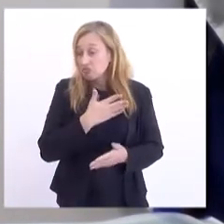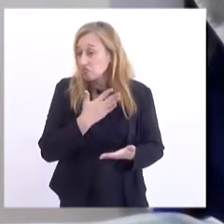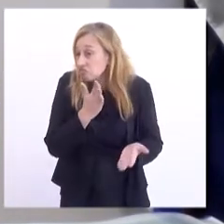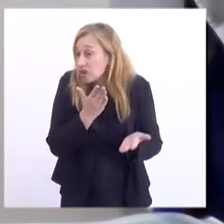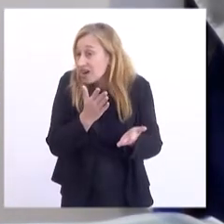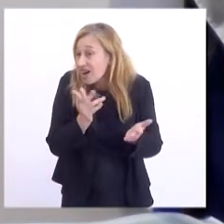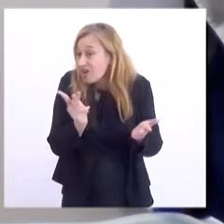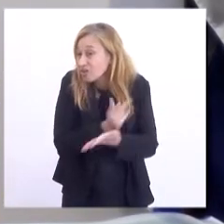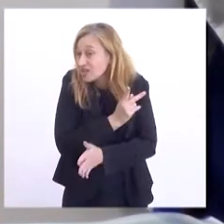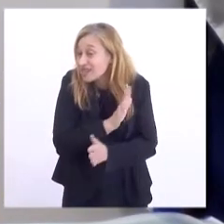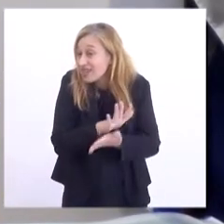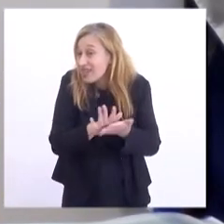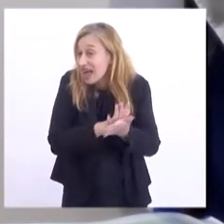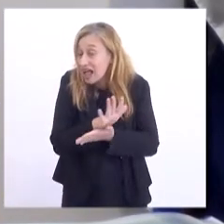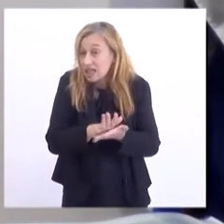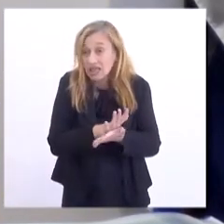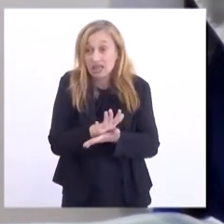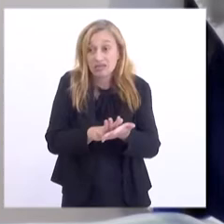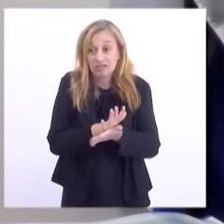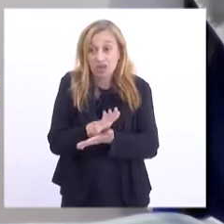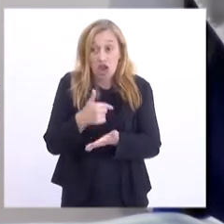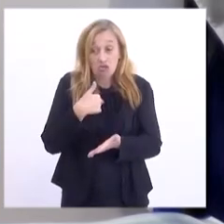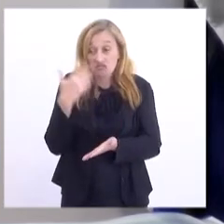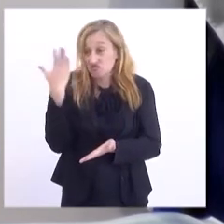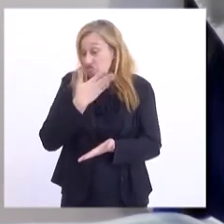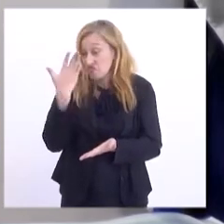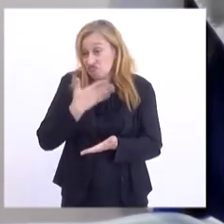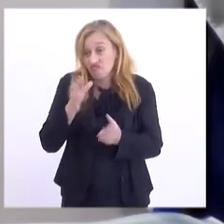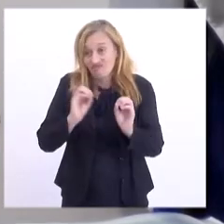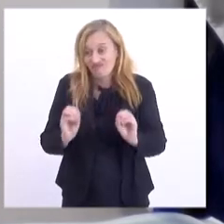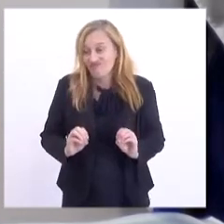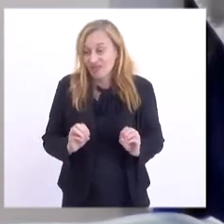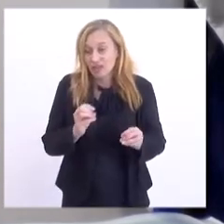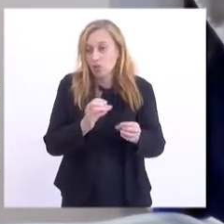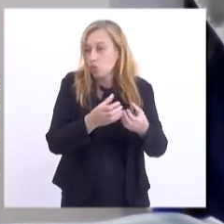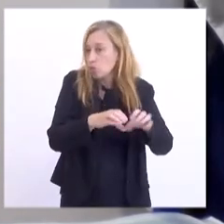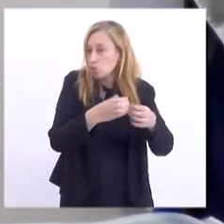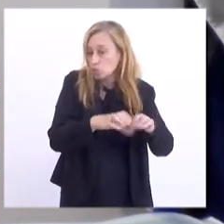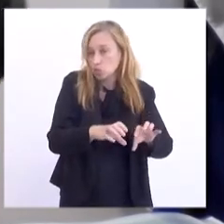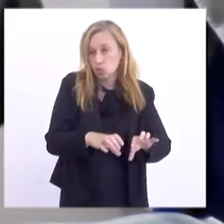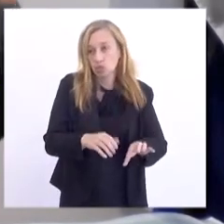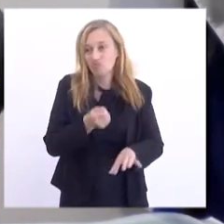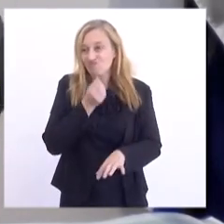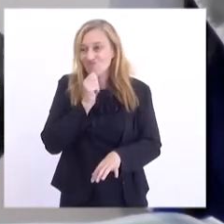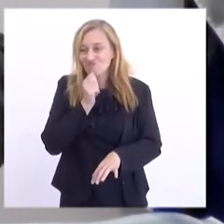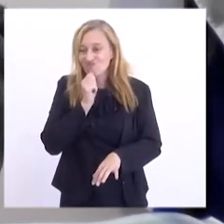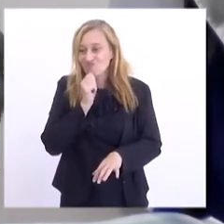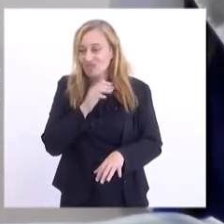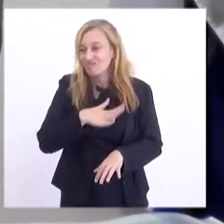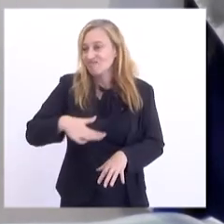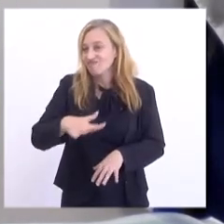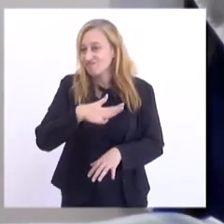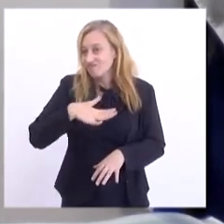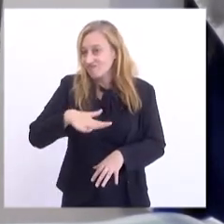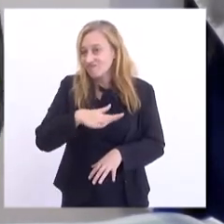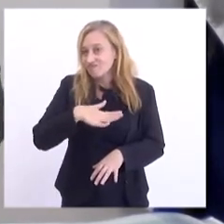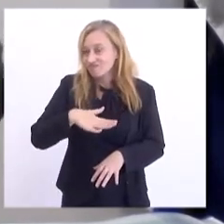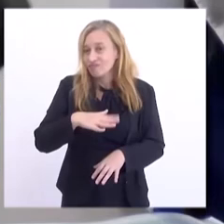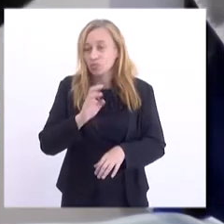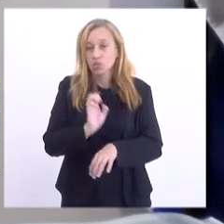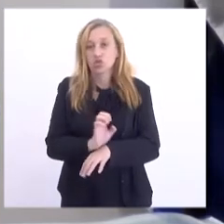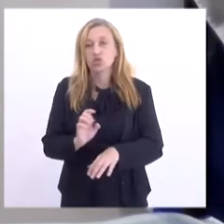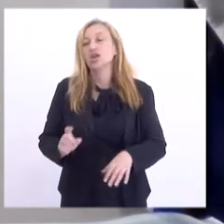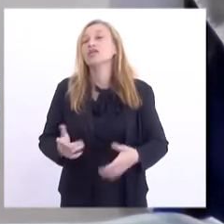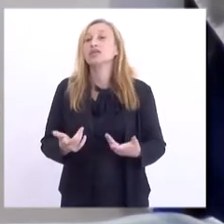eu não vi não quer dizer que aconteceu nos últimos tempos concurso público em um para essas áreas de função de